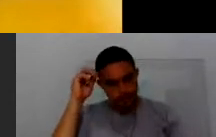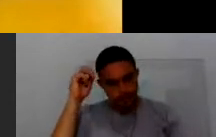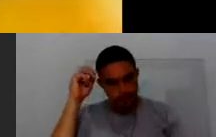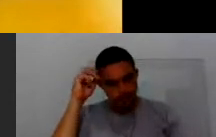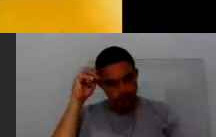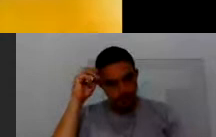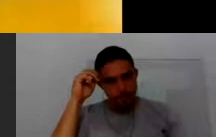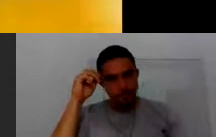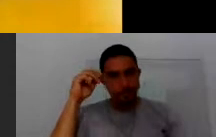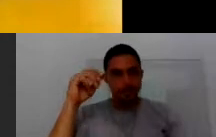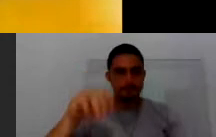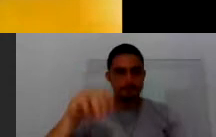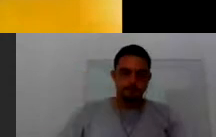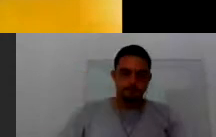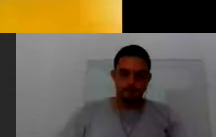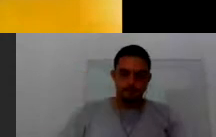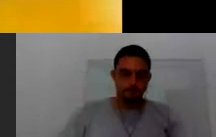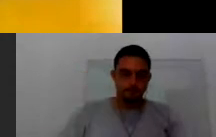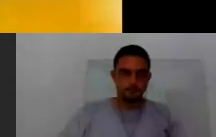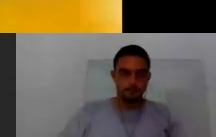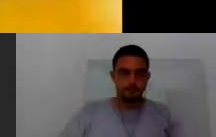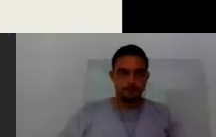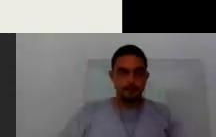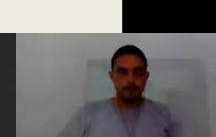também não consegue se desenvolver, tá?